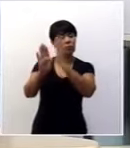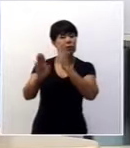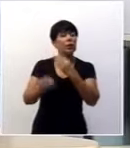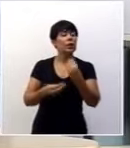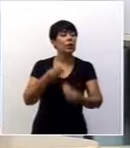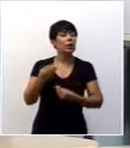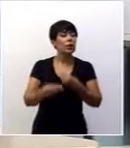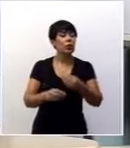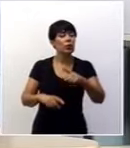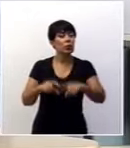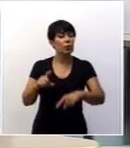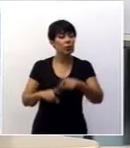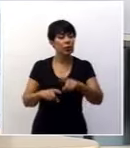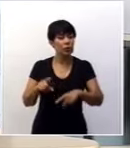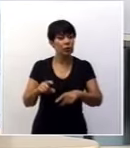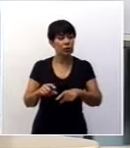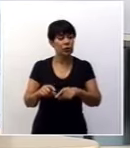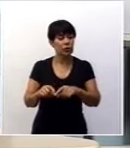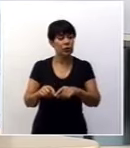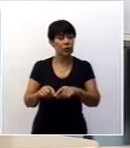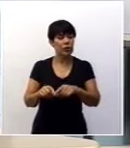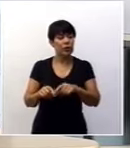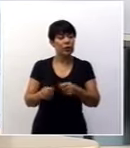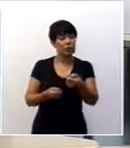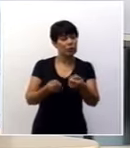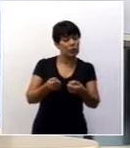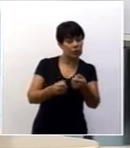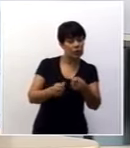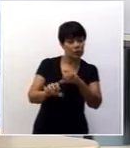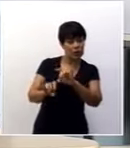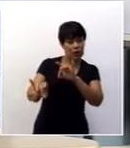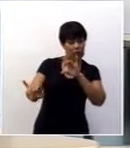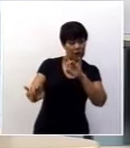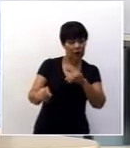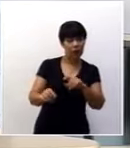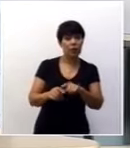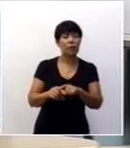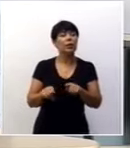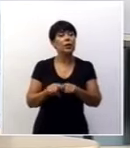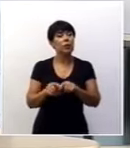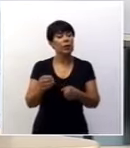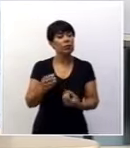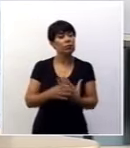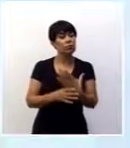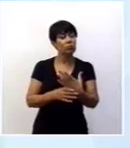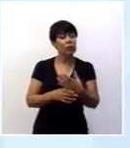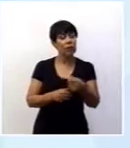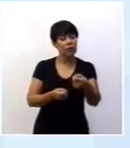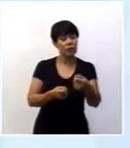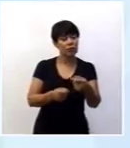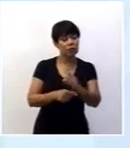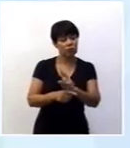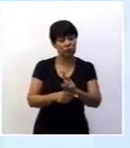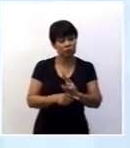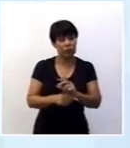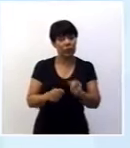dos produtos do sensoriamento remoto como meios para a realização de geoprocessamento e da produção cartográfica.